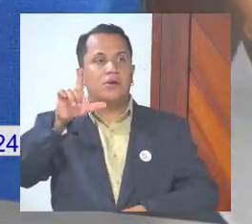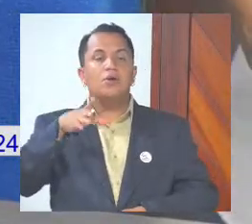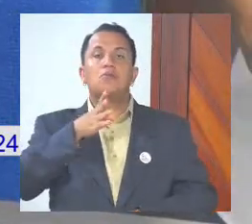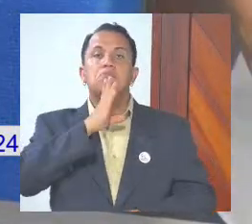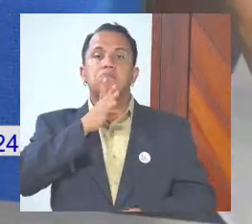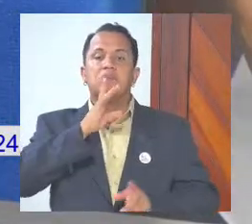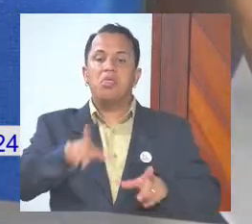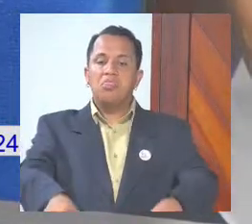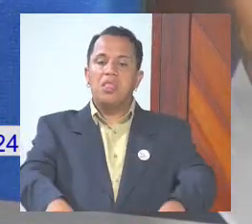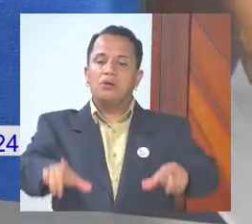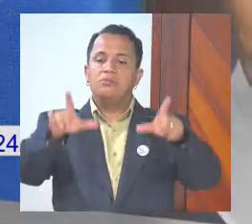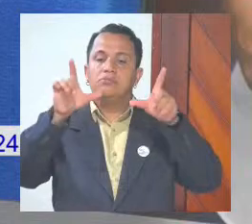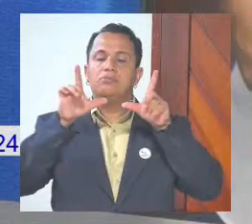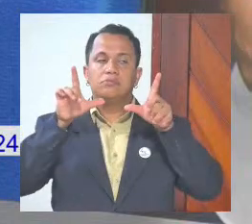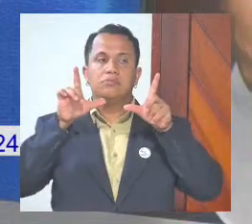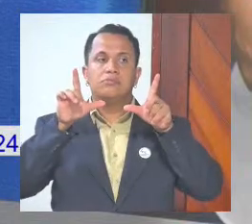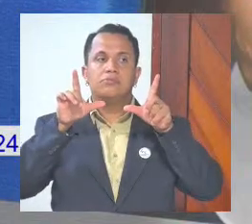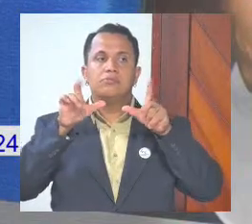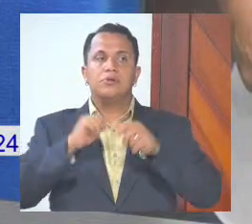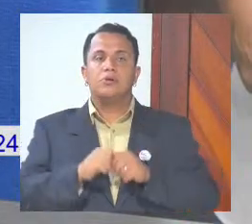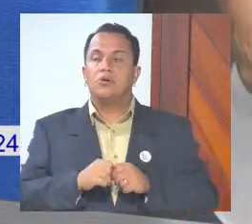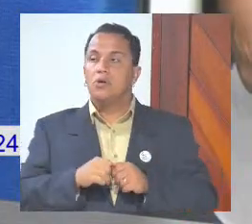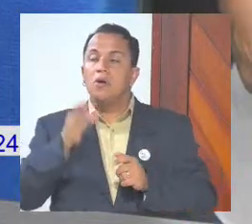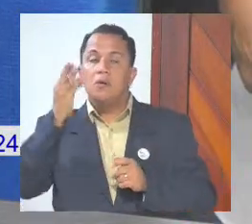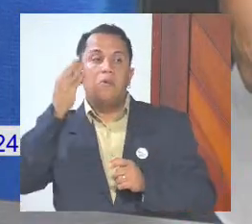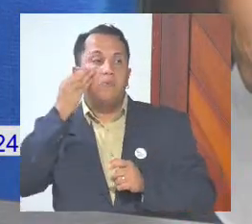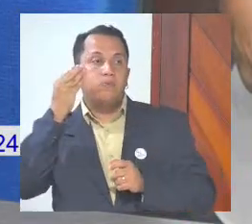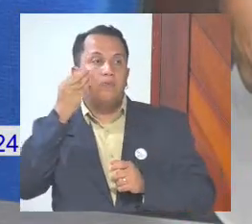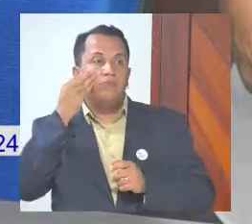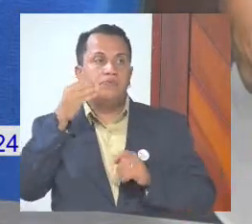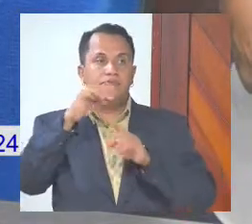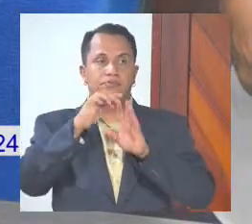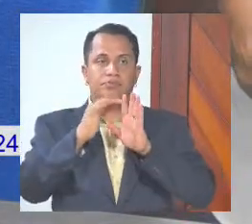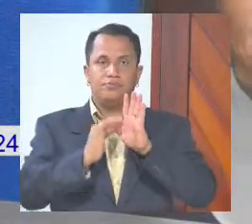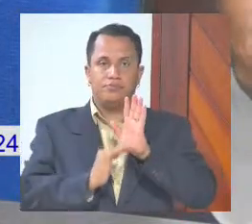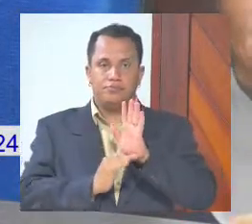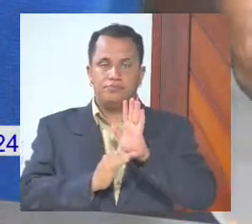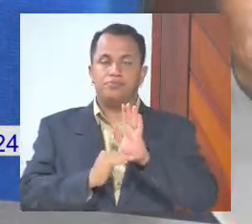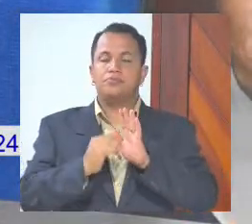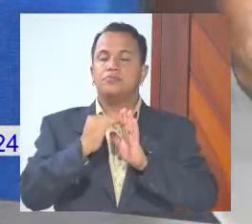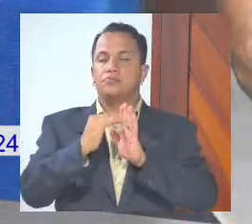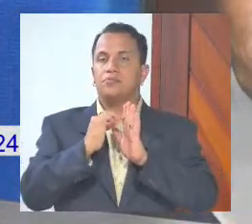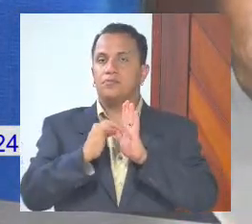competente diploma. O título concedido no capítulo deste artigo